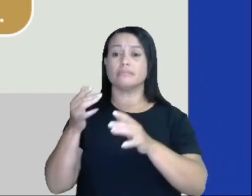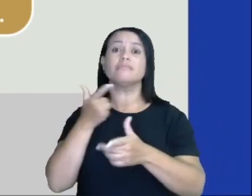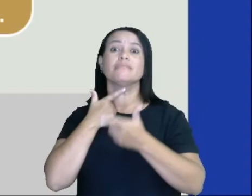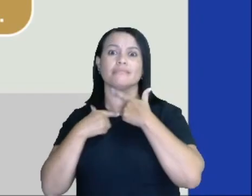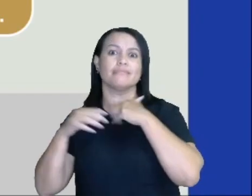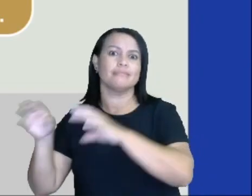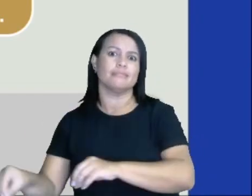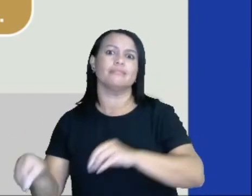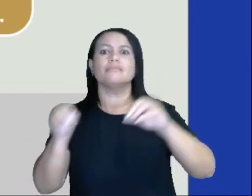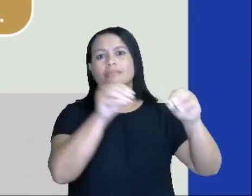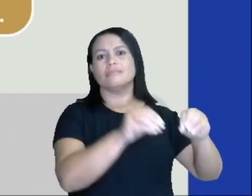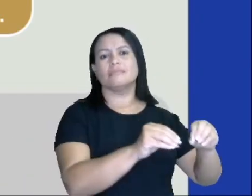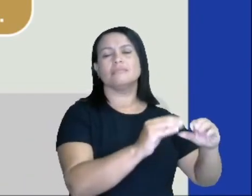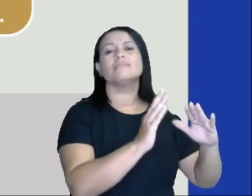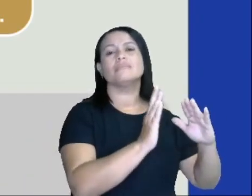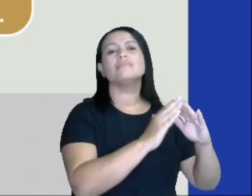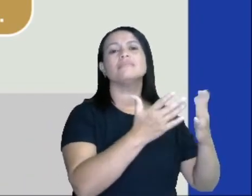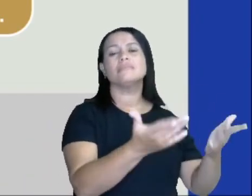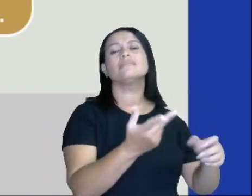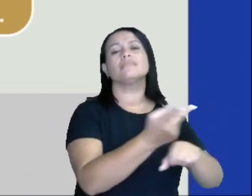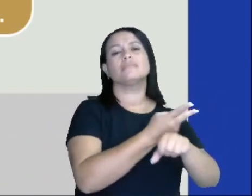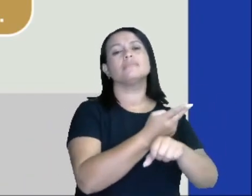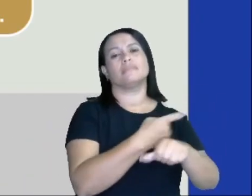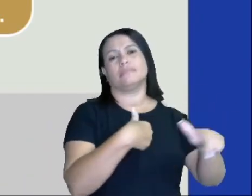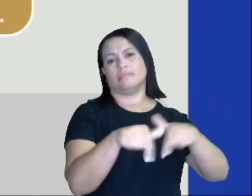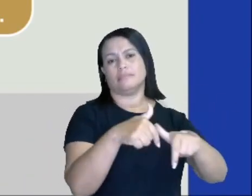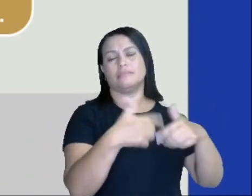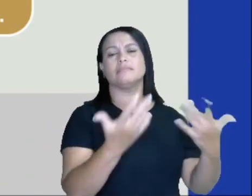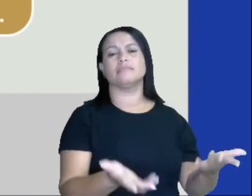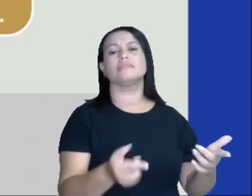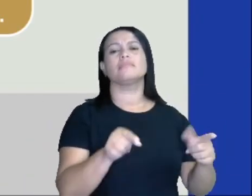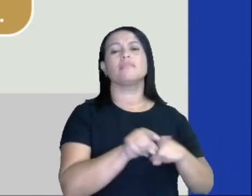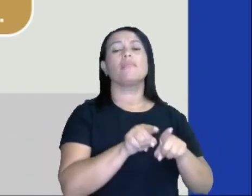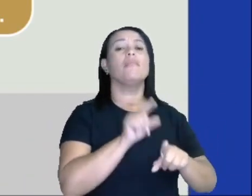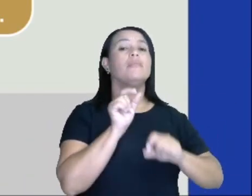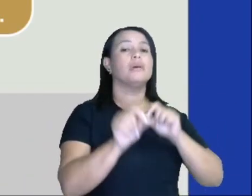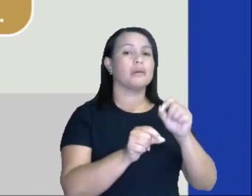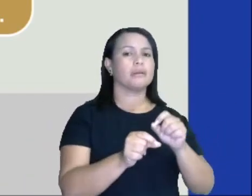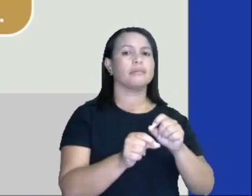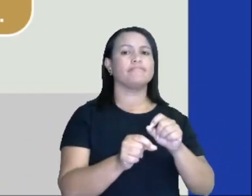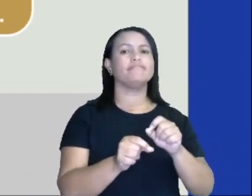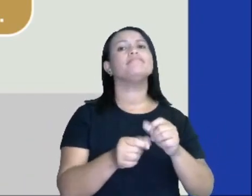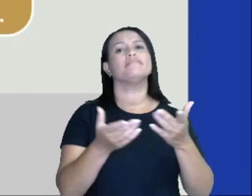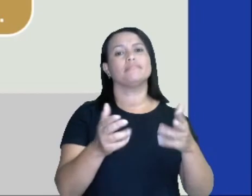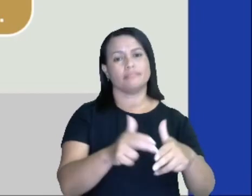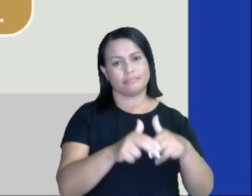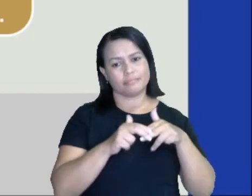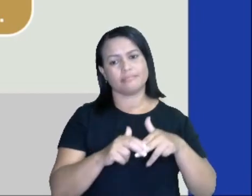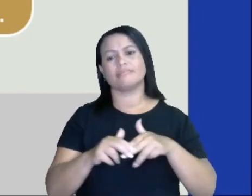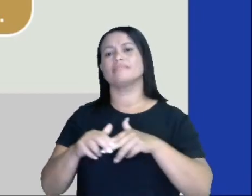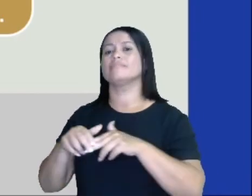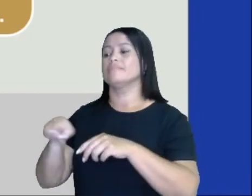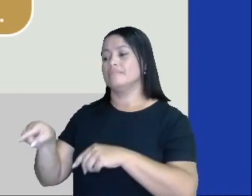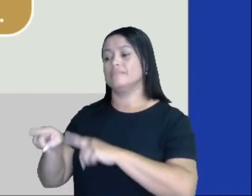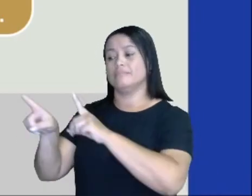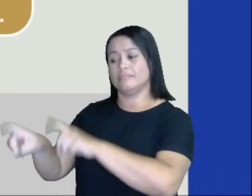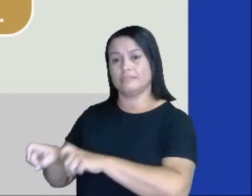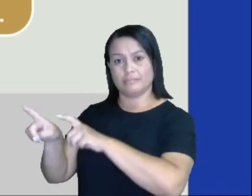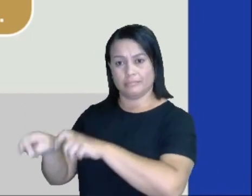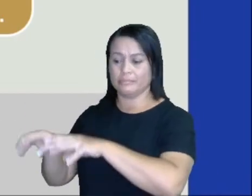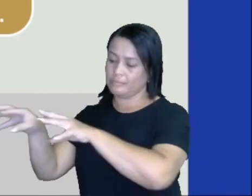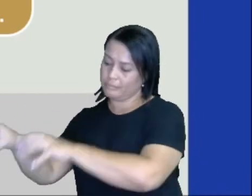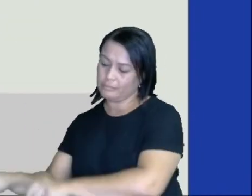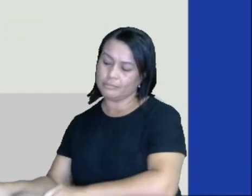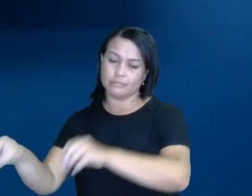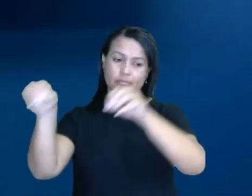locais, prefiram esses locais em busca do emprego, né, na indústria. E aí provoca o êxodo rural, ou seja, a saída das pessoas da área